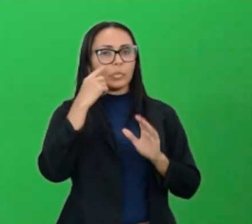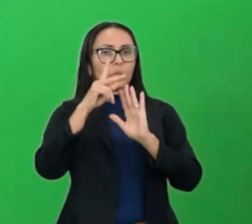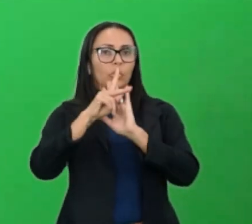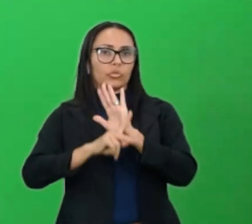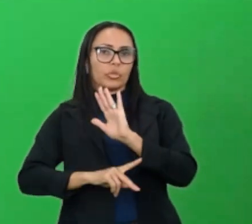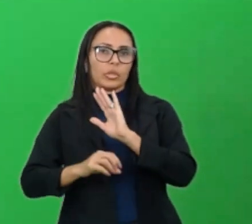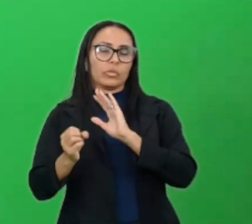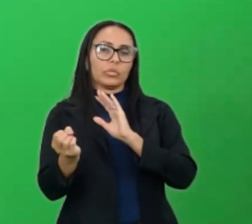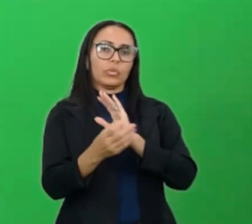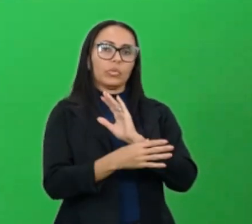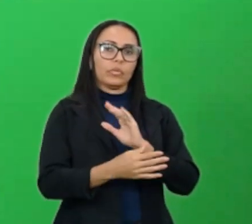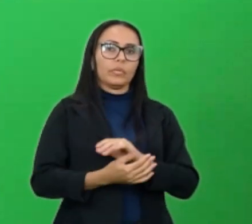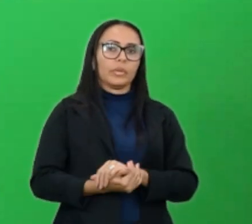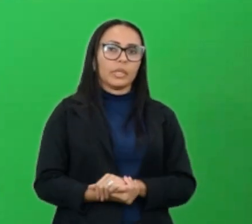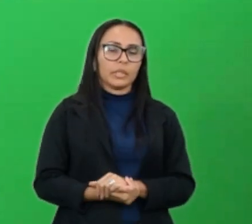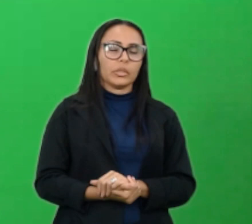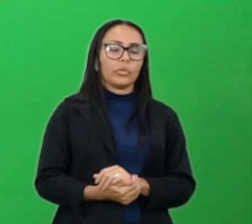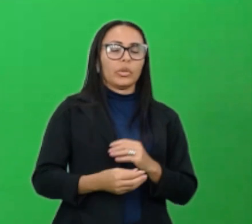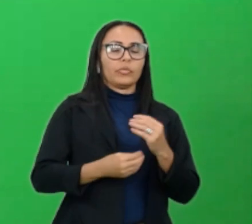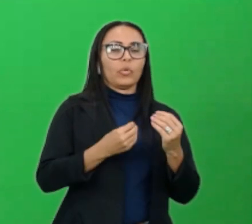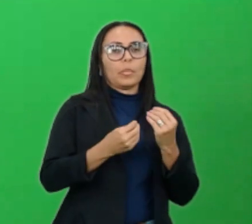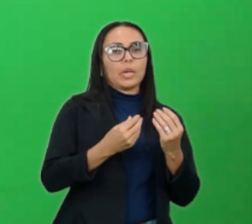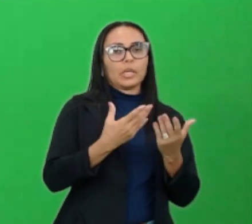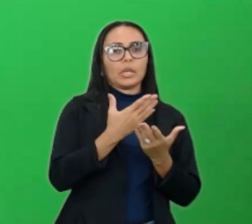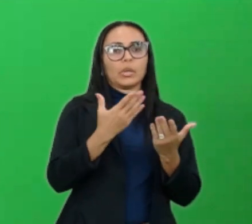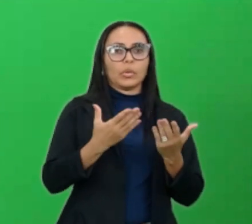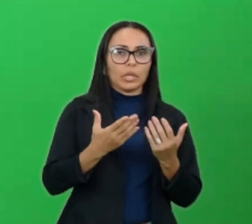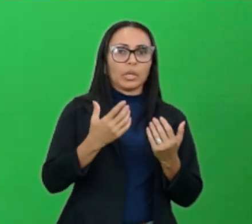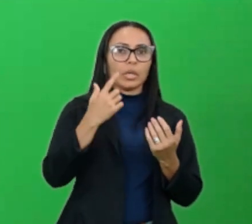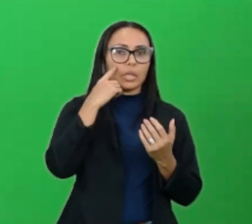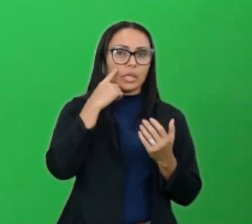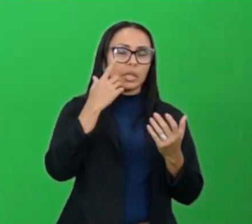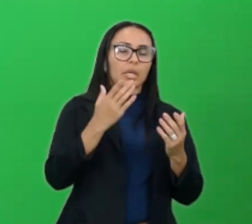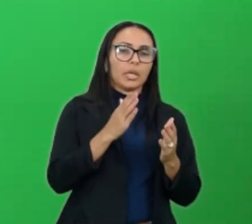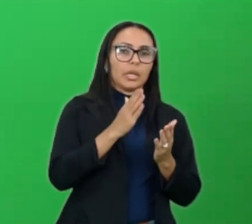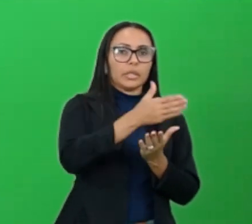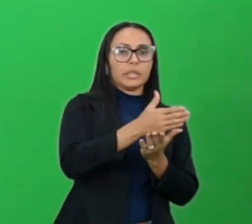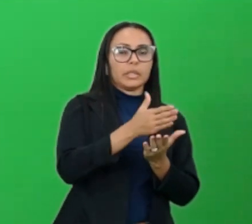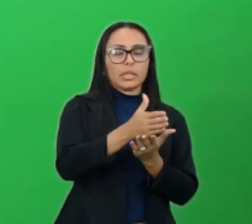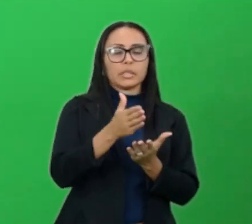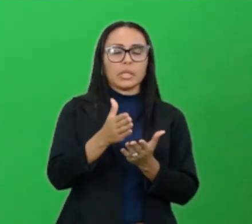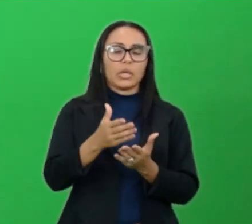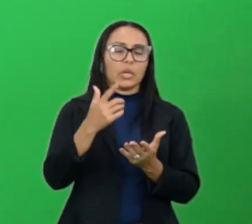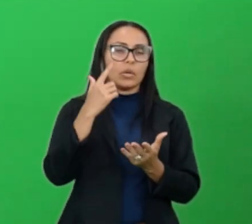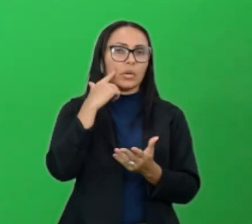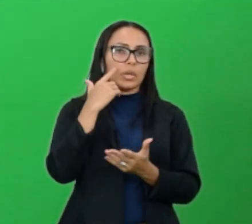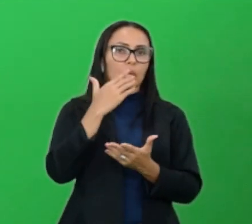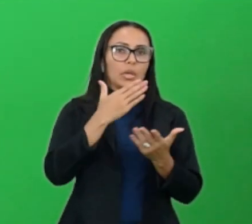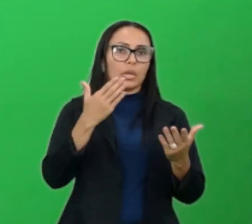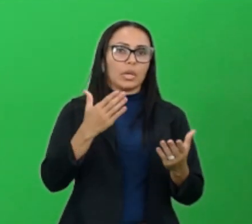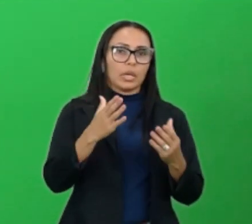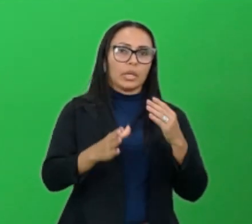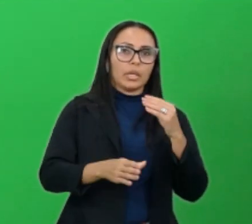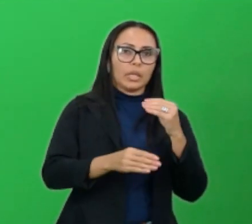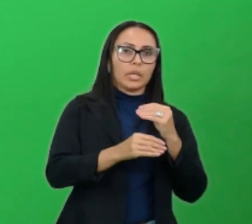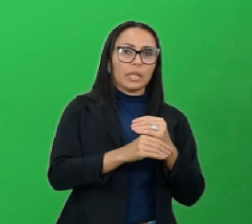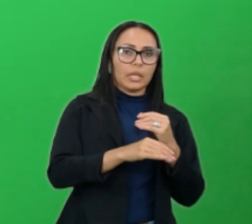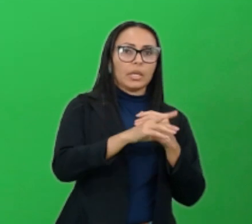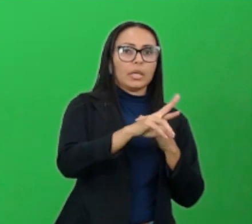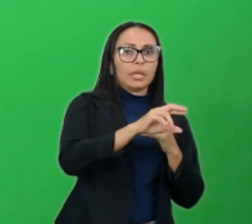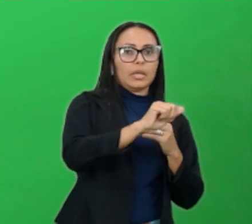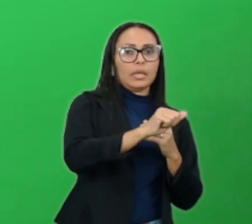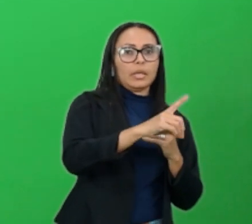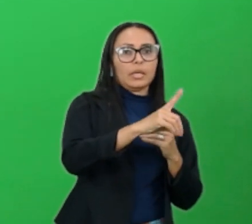de formas de inovação, visam identificar a inovação radical ou incremental, qual o percentual de resultados proveniente